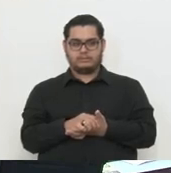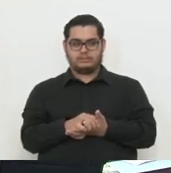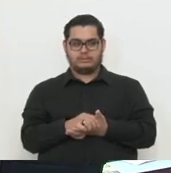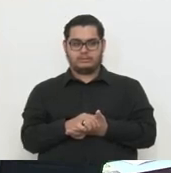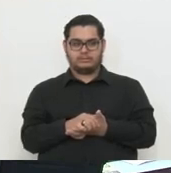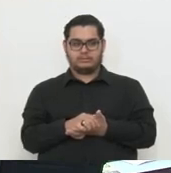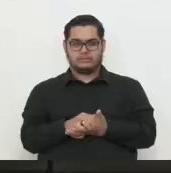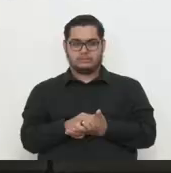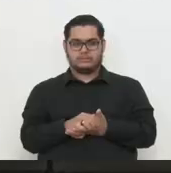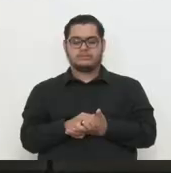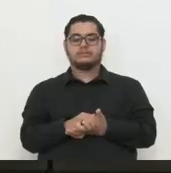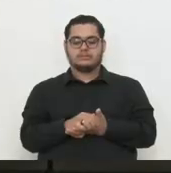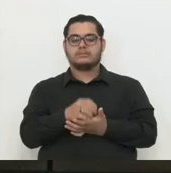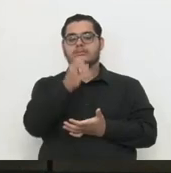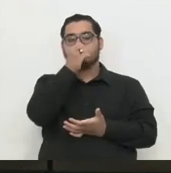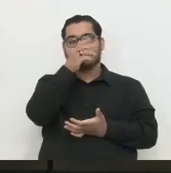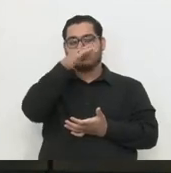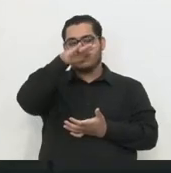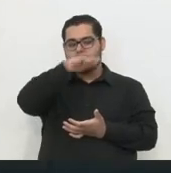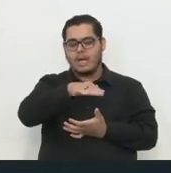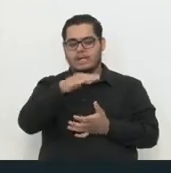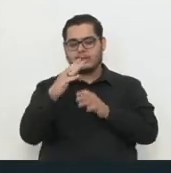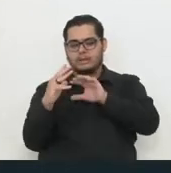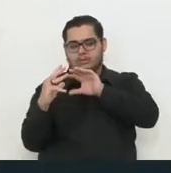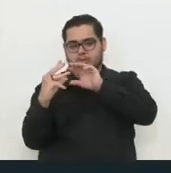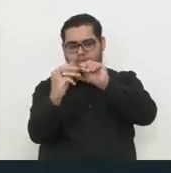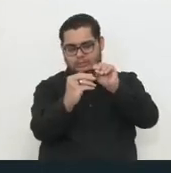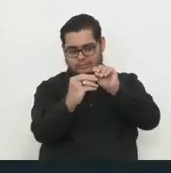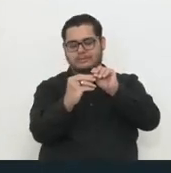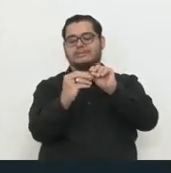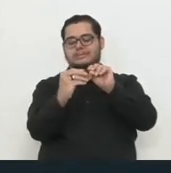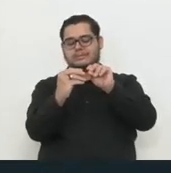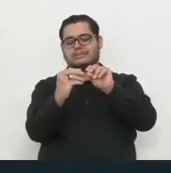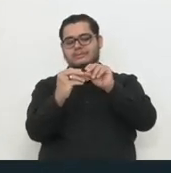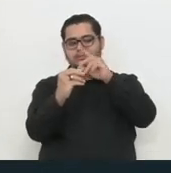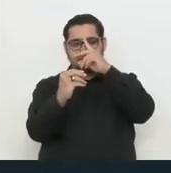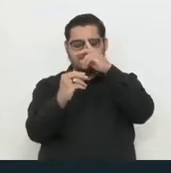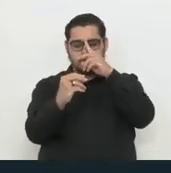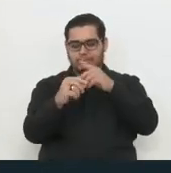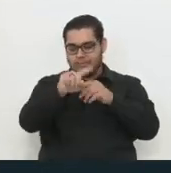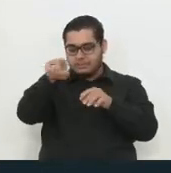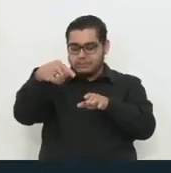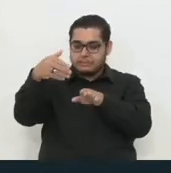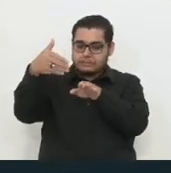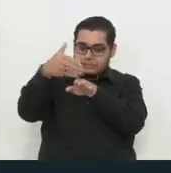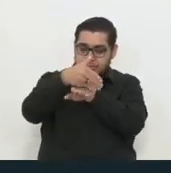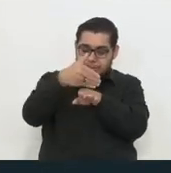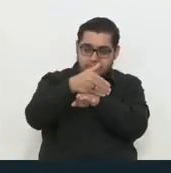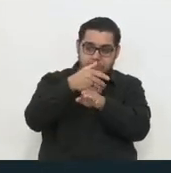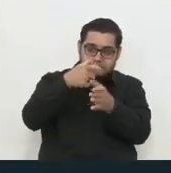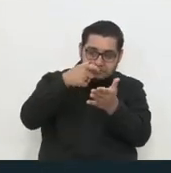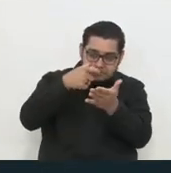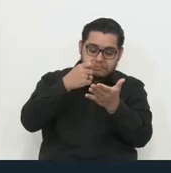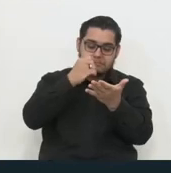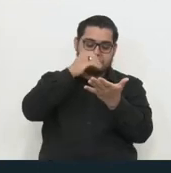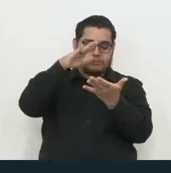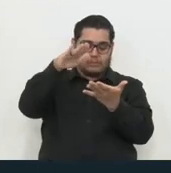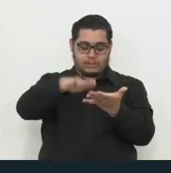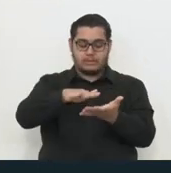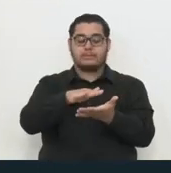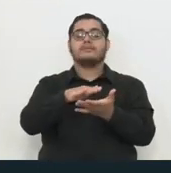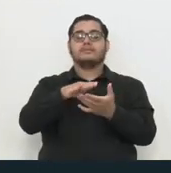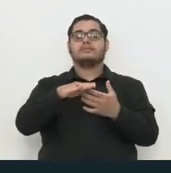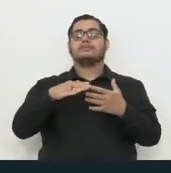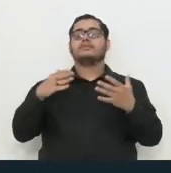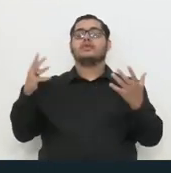Boa tarde a todos a todas o público presente é o que